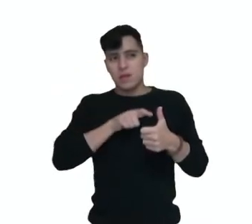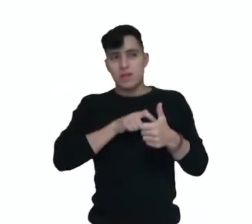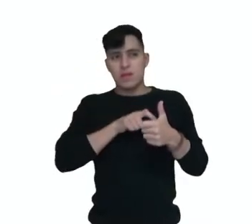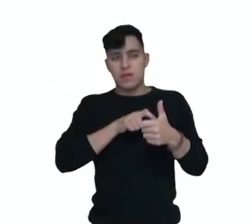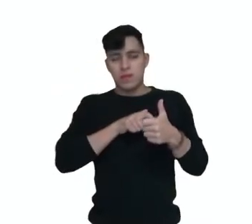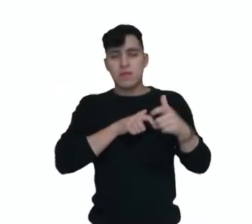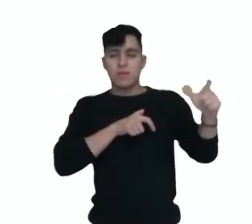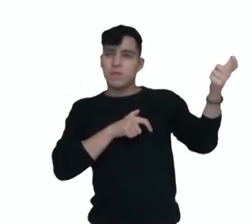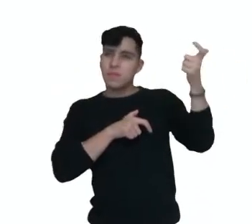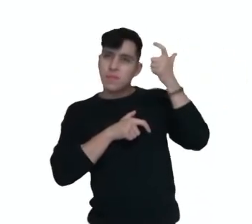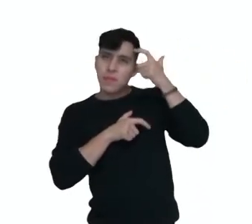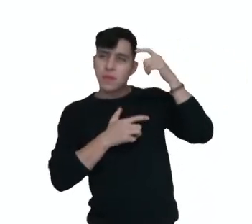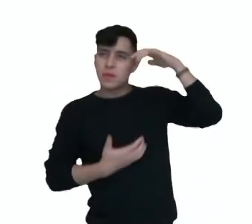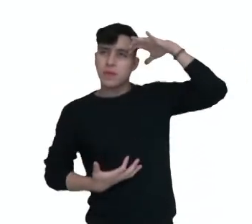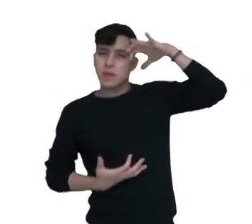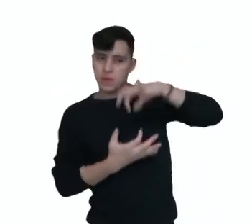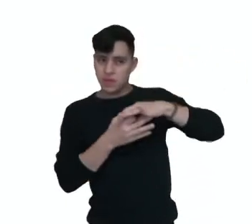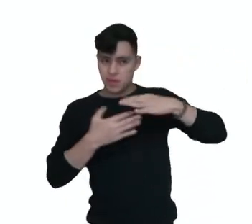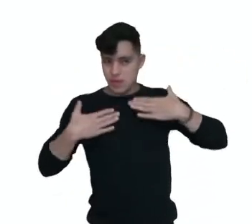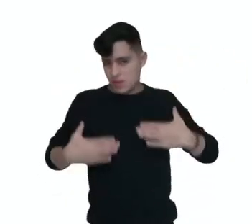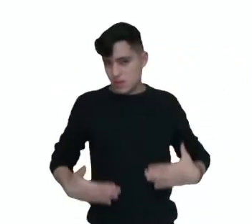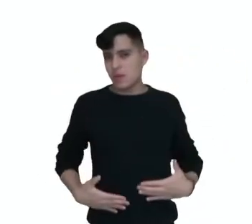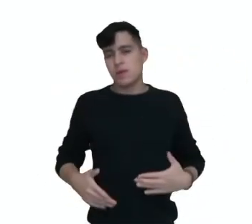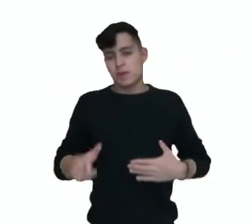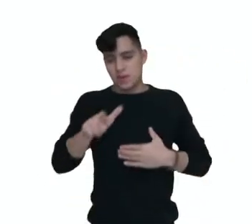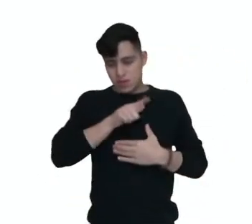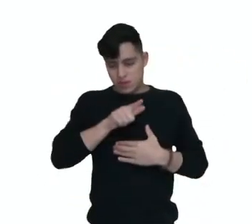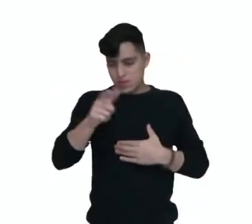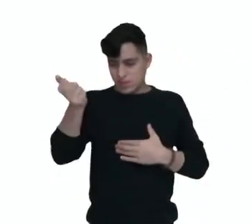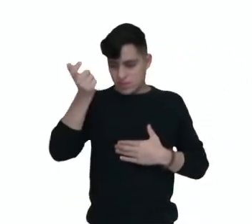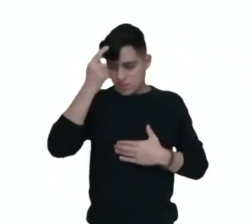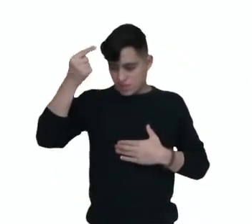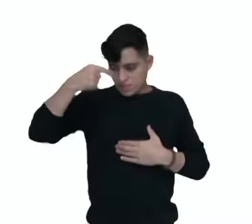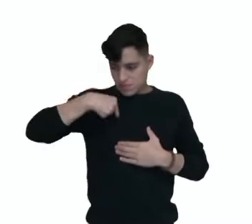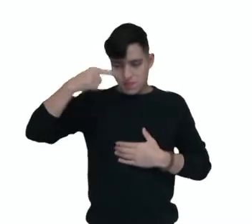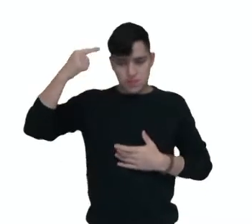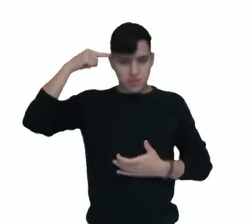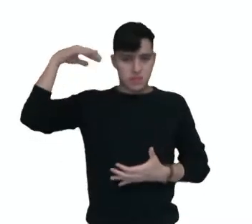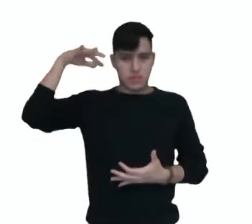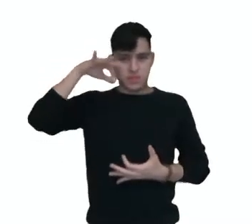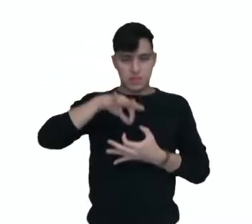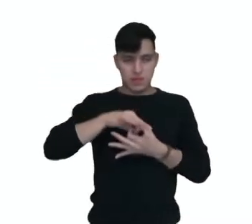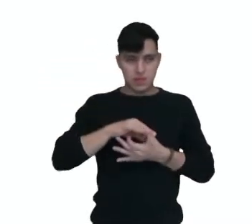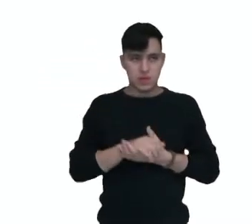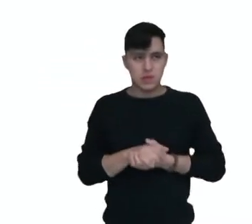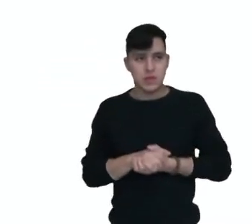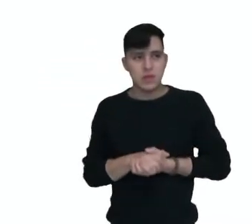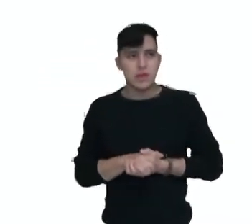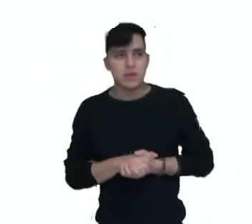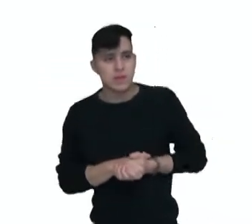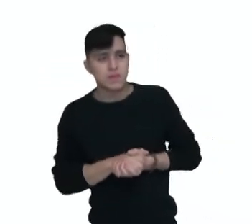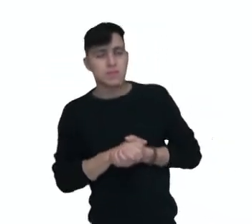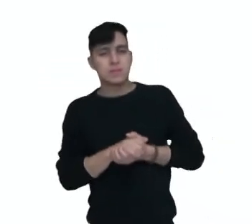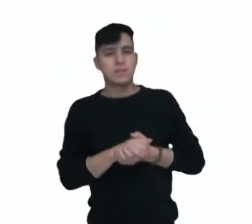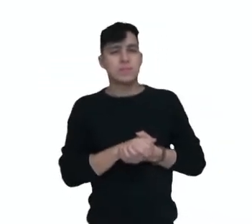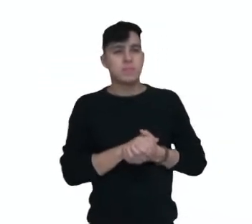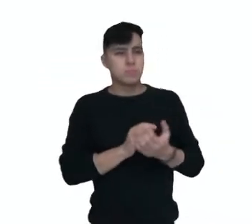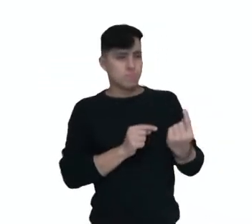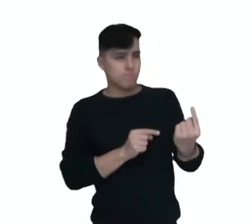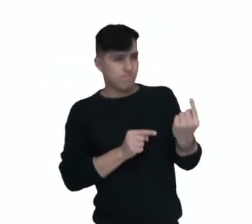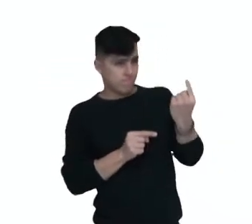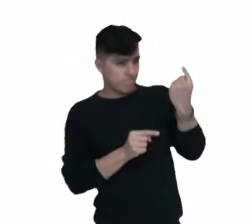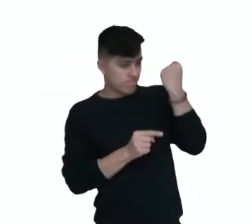físicas e mentais. Então, a arte marcial ela tem que trabalhar o físico e o mental. Codificar em diferentes graus, que tem